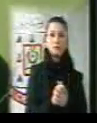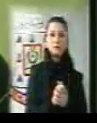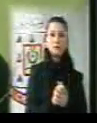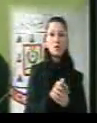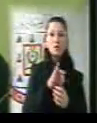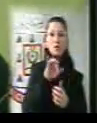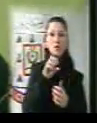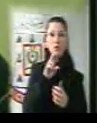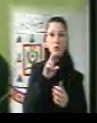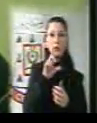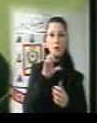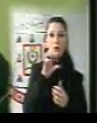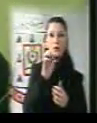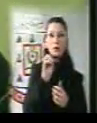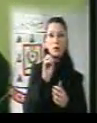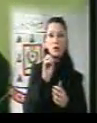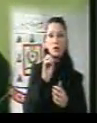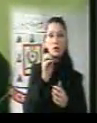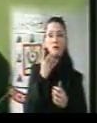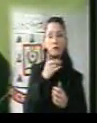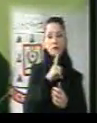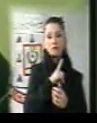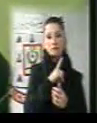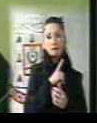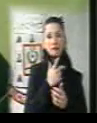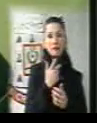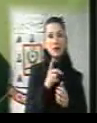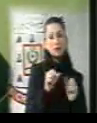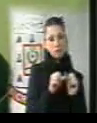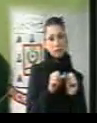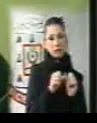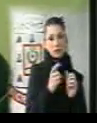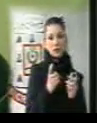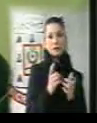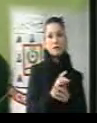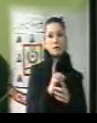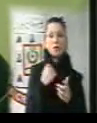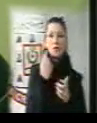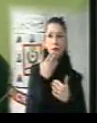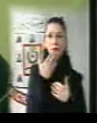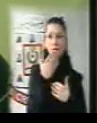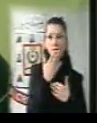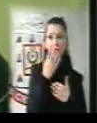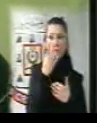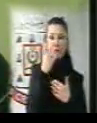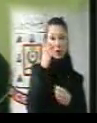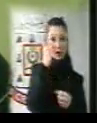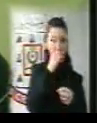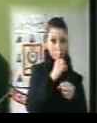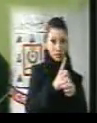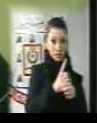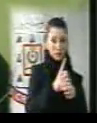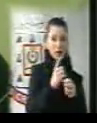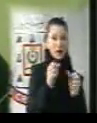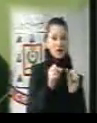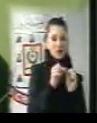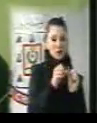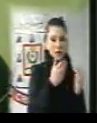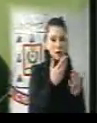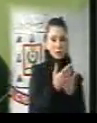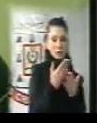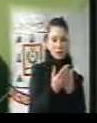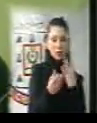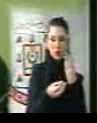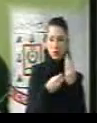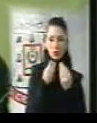O Júlio Colombo, um xará seu. E nós pedimos para que a diretoria de planejamento e projeto fizesse um estudo